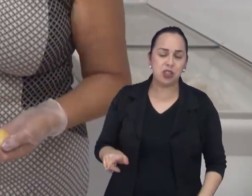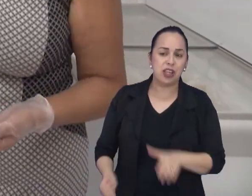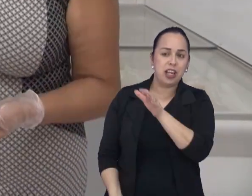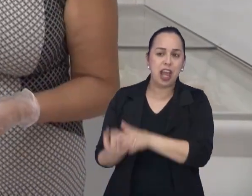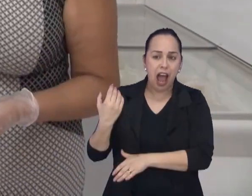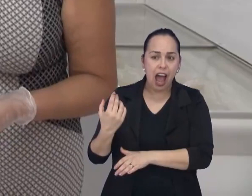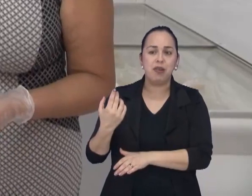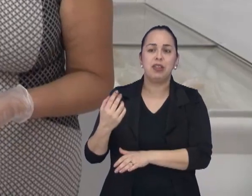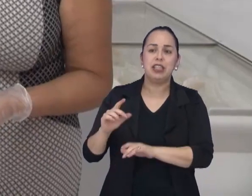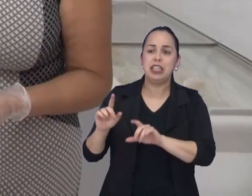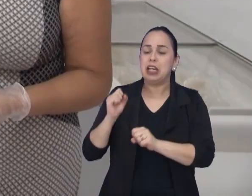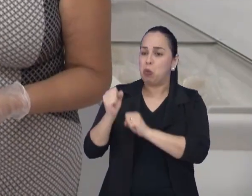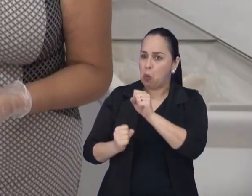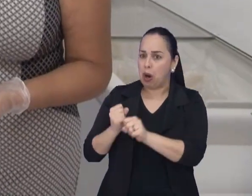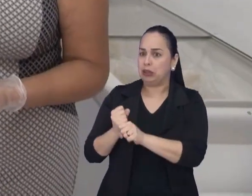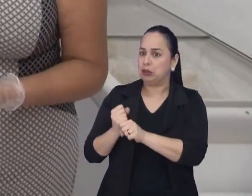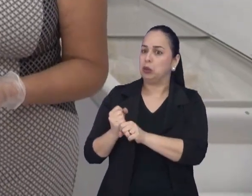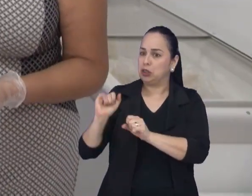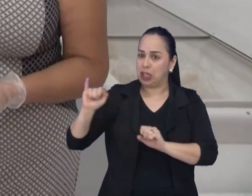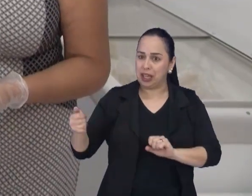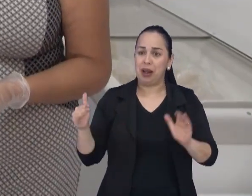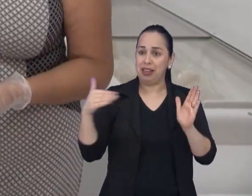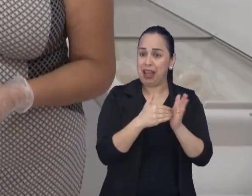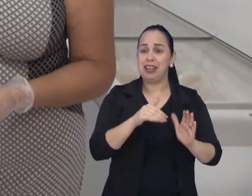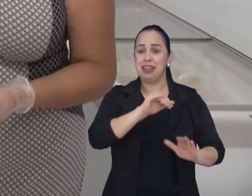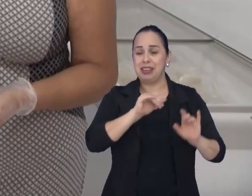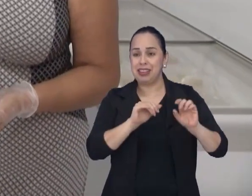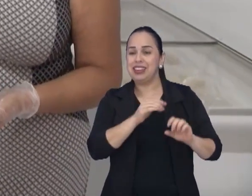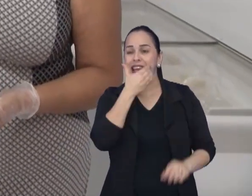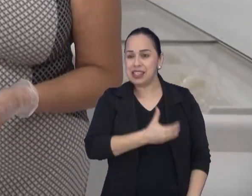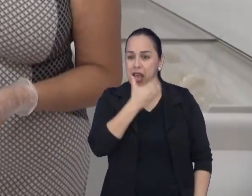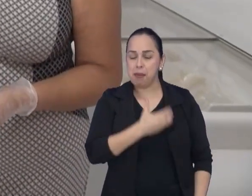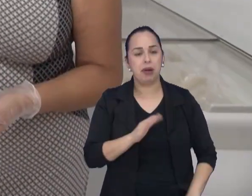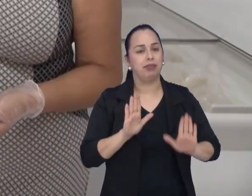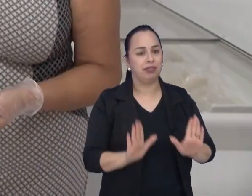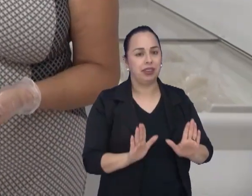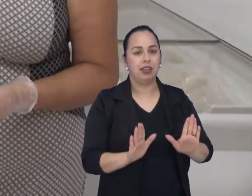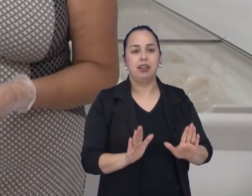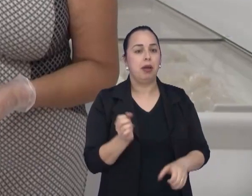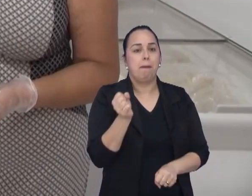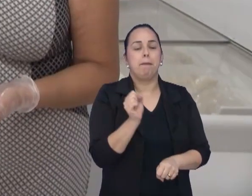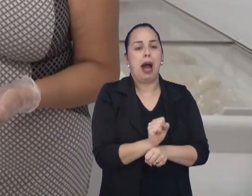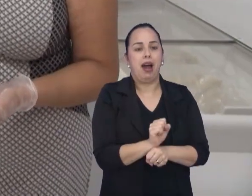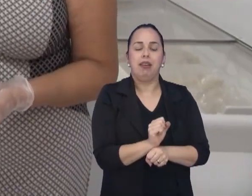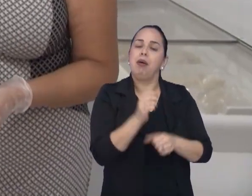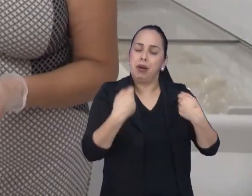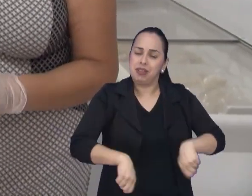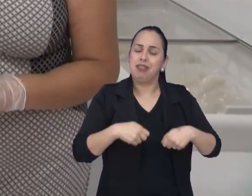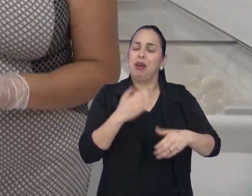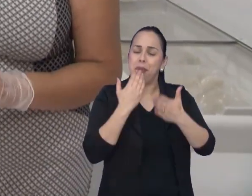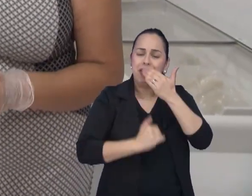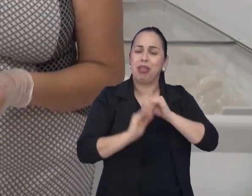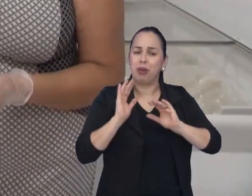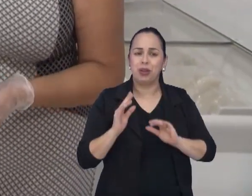bolinho caipira o ano inteiro, né? Exatamente. Não só na época junina, a gente costuma falar que o que é bom não precisa de época para comer. Então tem